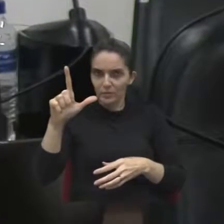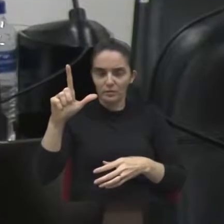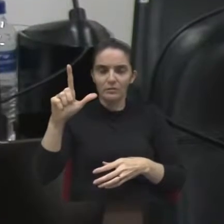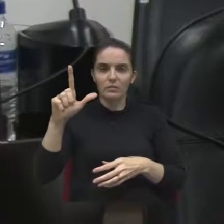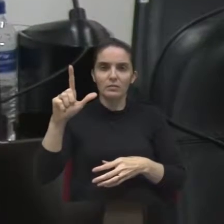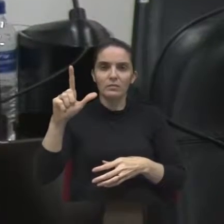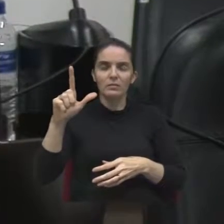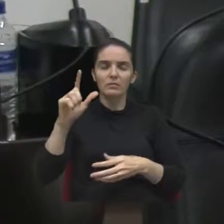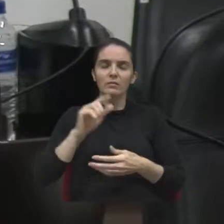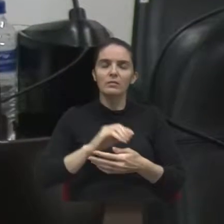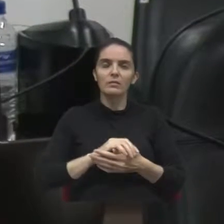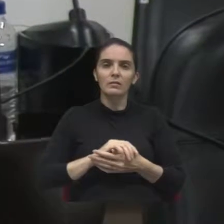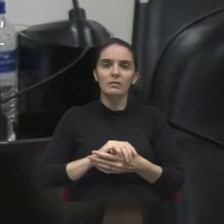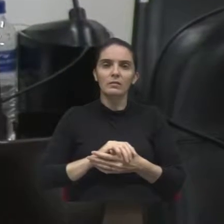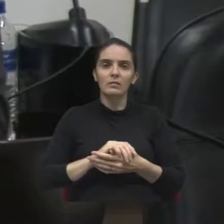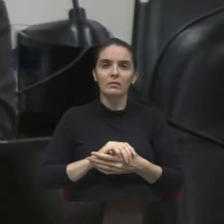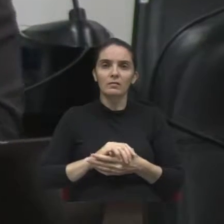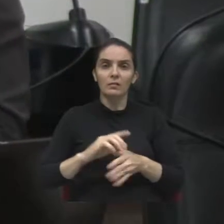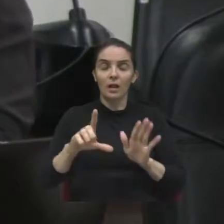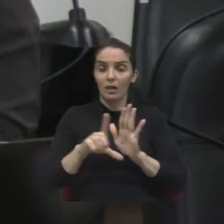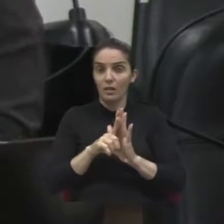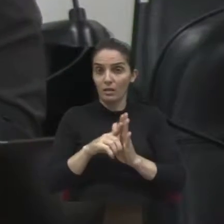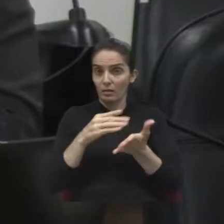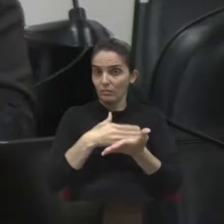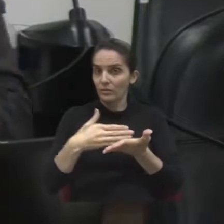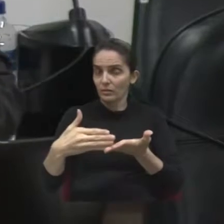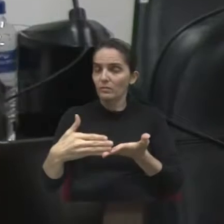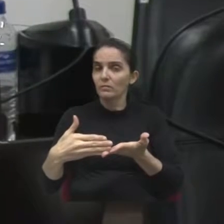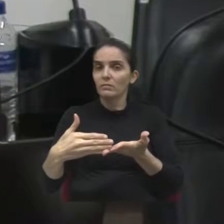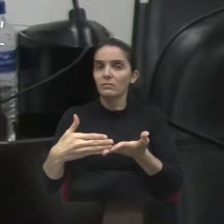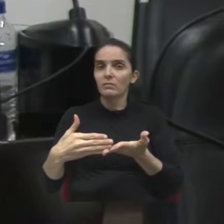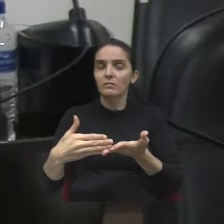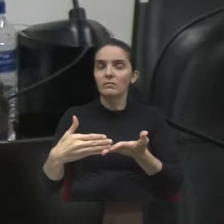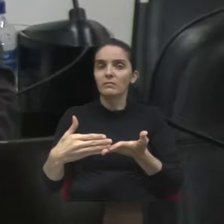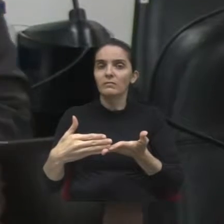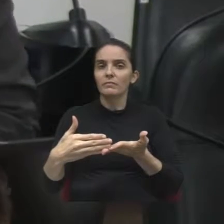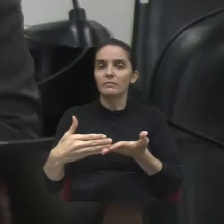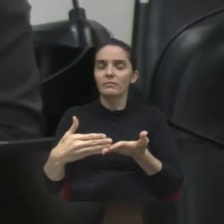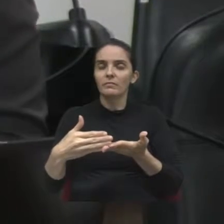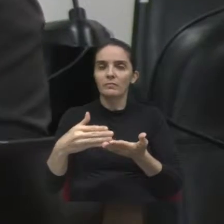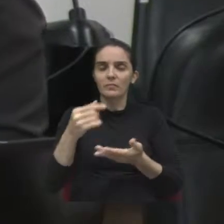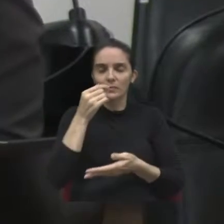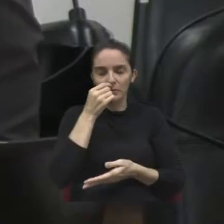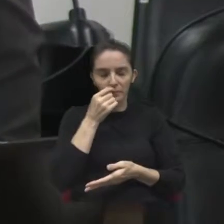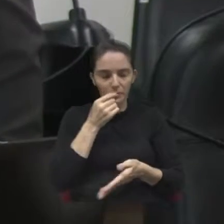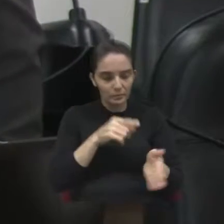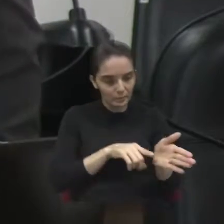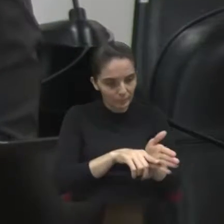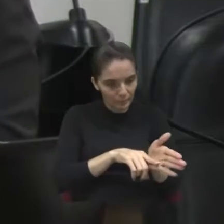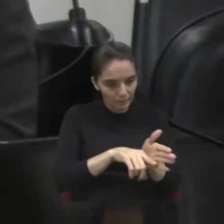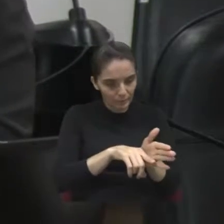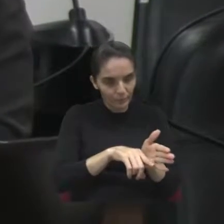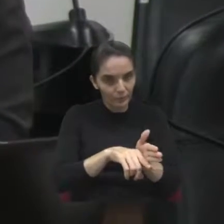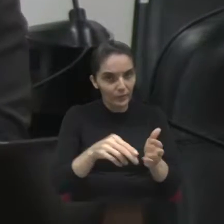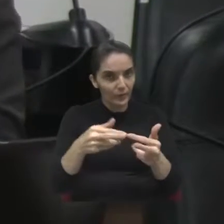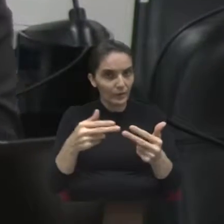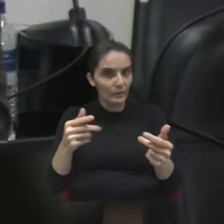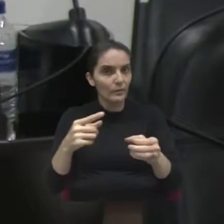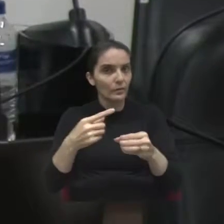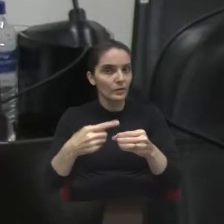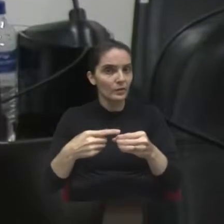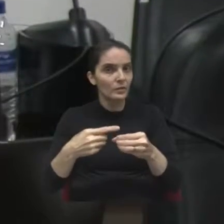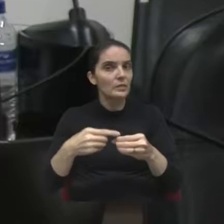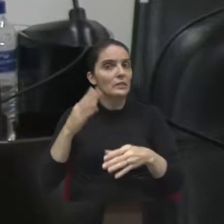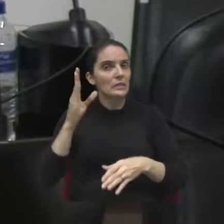colocando essa lei em prática, eu pude fazer uma pesquisa breve aqui, inúmeras cidades já aprovaram